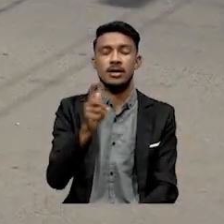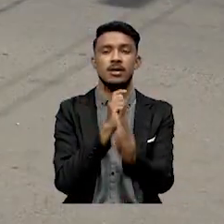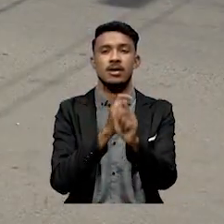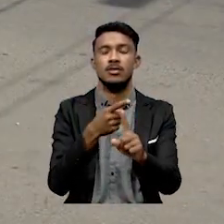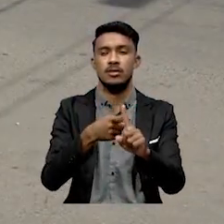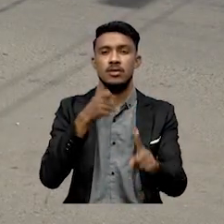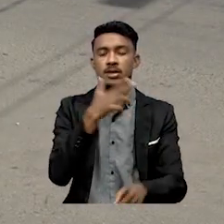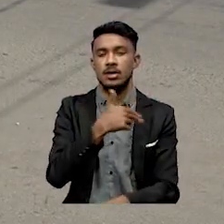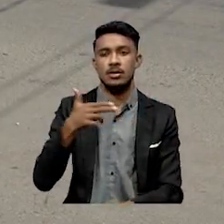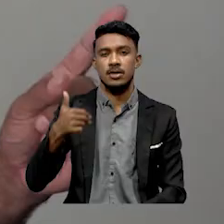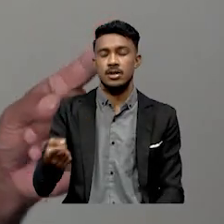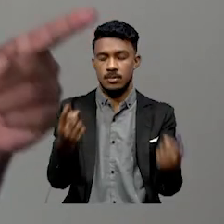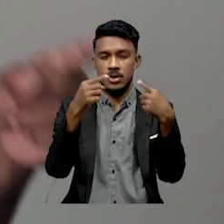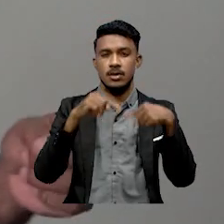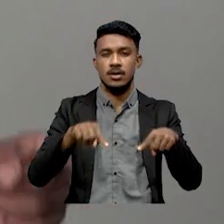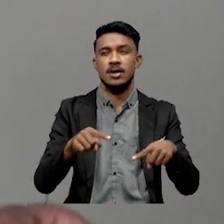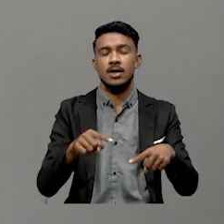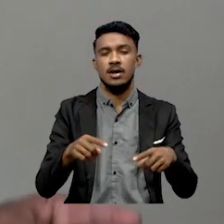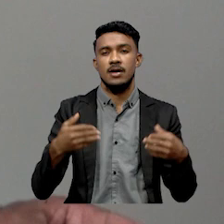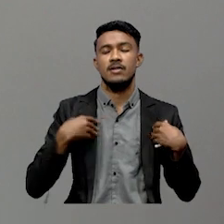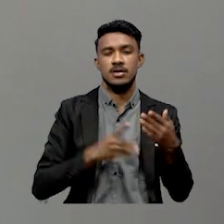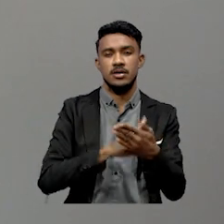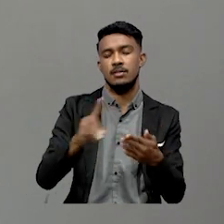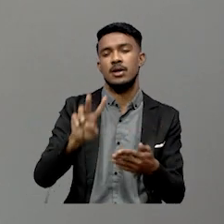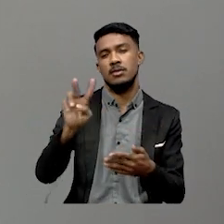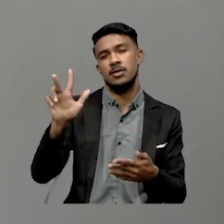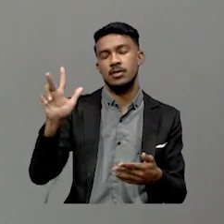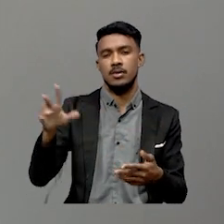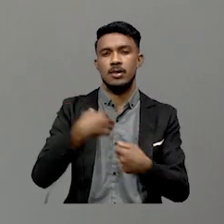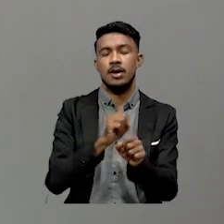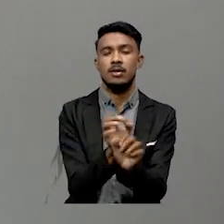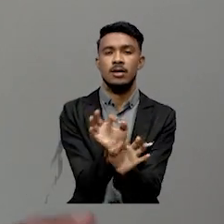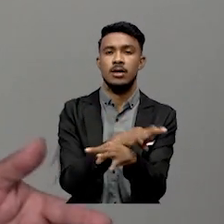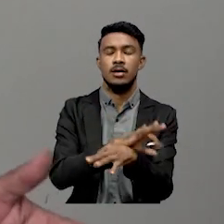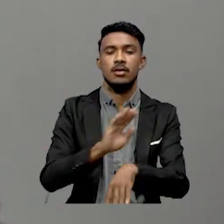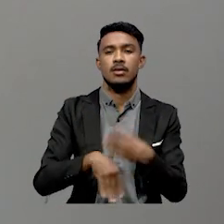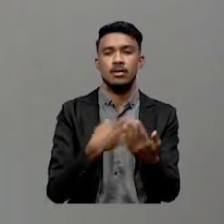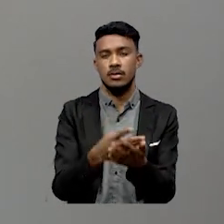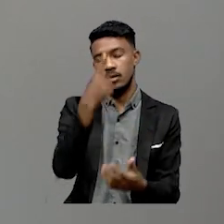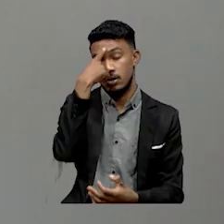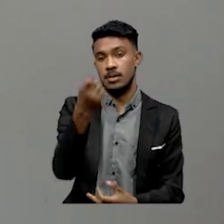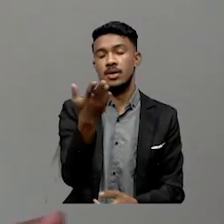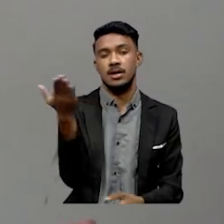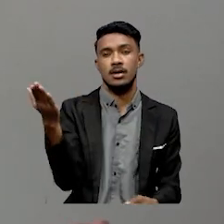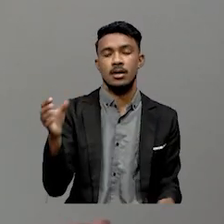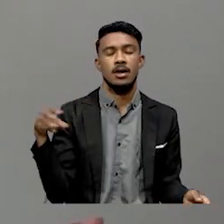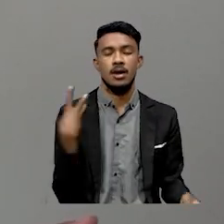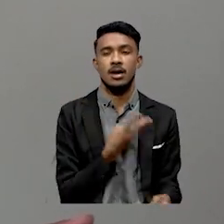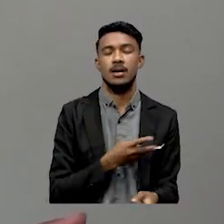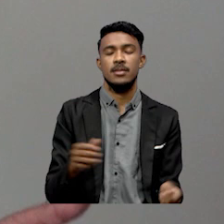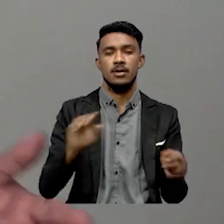Sinone já me torna, e a semana eu estou lendo a ser pouco. Também, a ordem é que a mim,